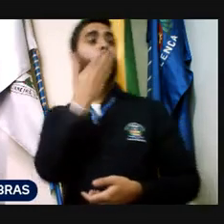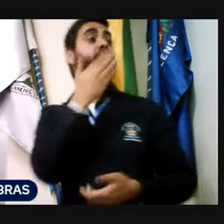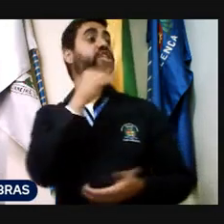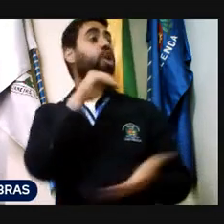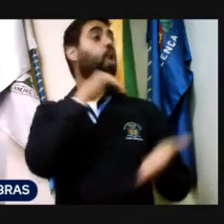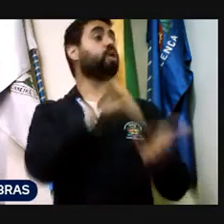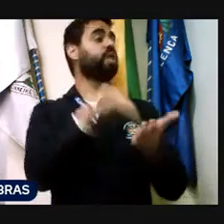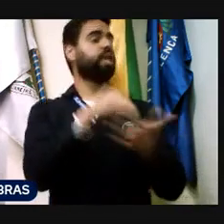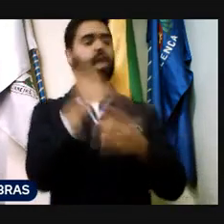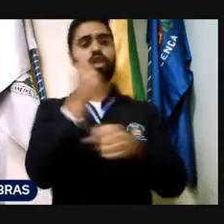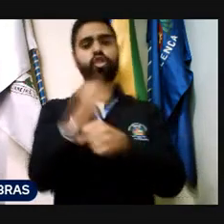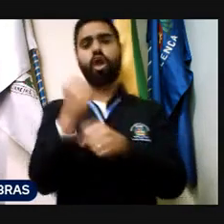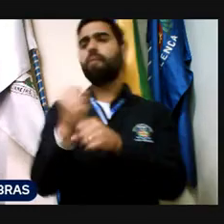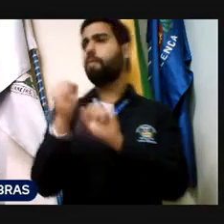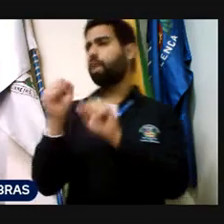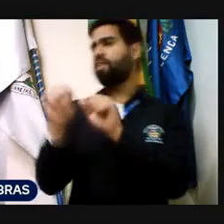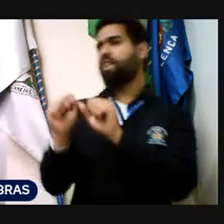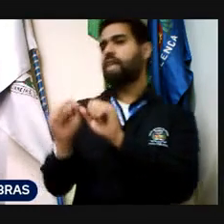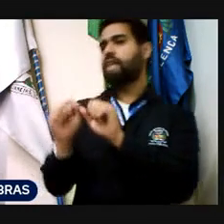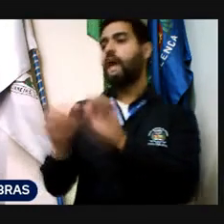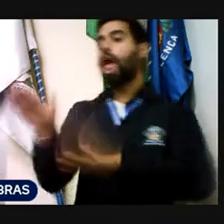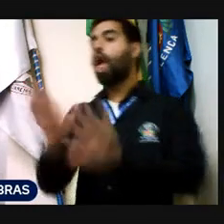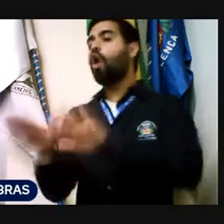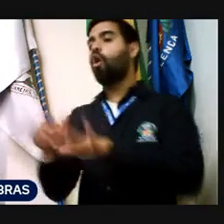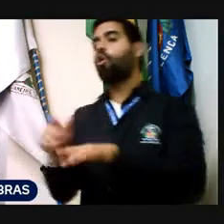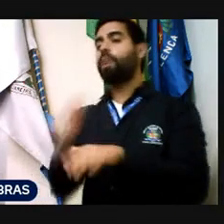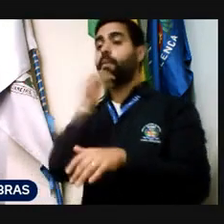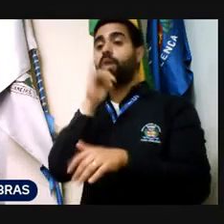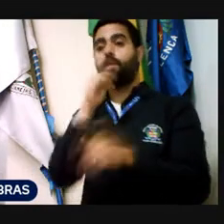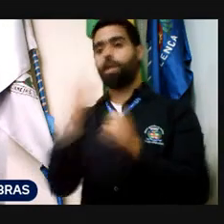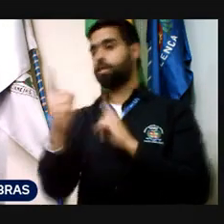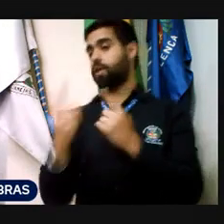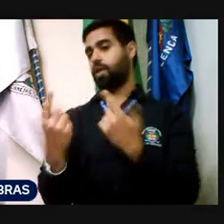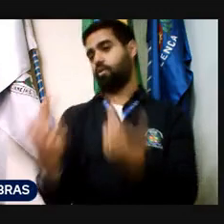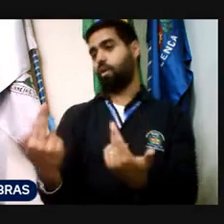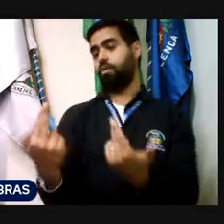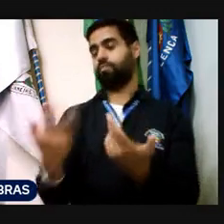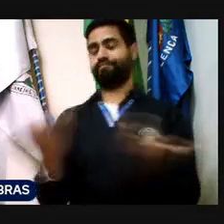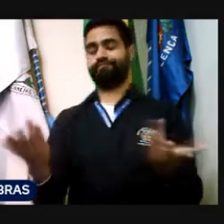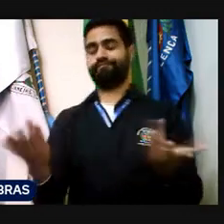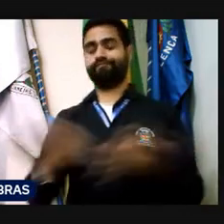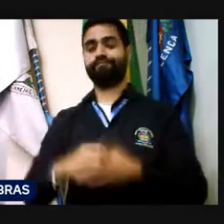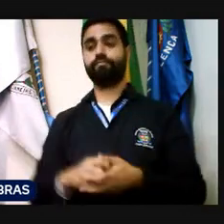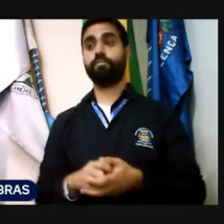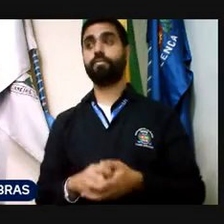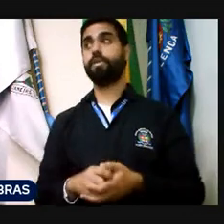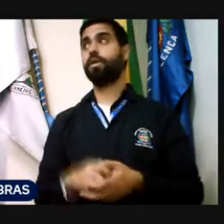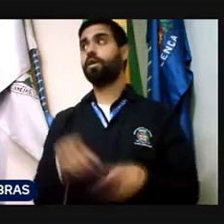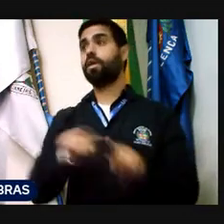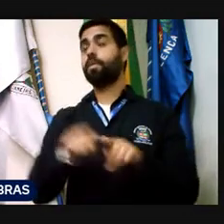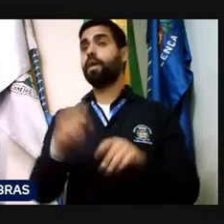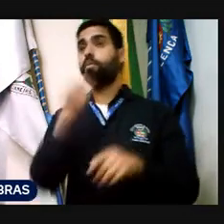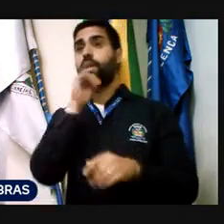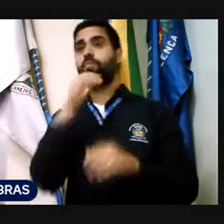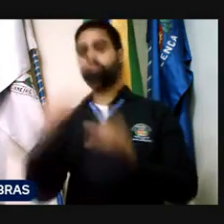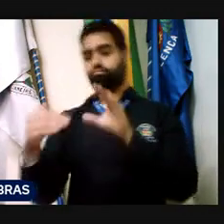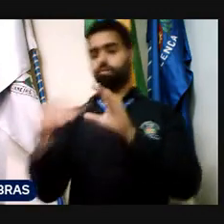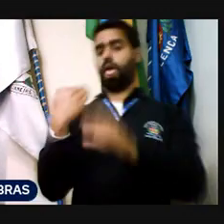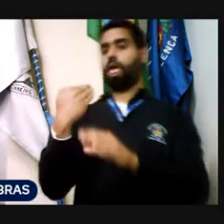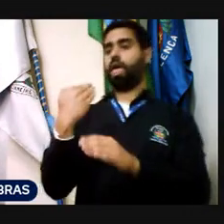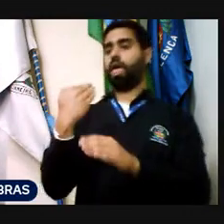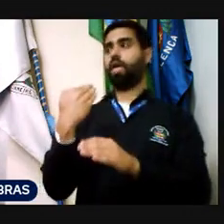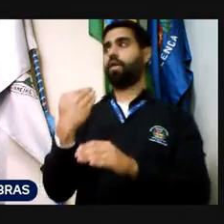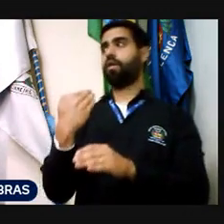Serviço Público que faça o patrulhamento da Estrada do Machado. E a chegada do requerimento